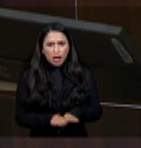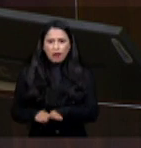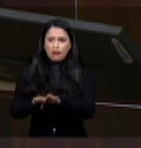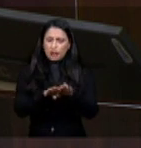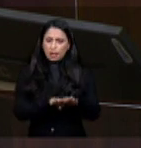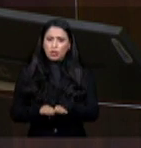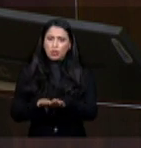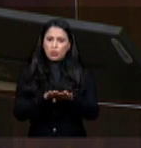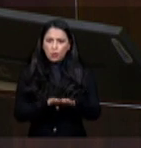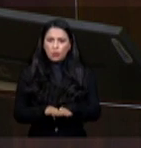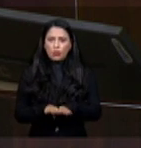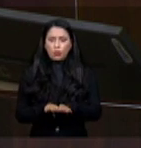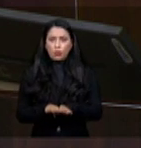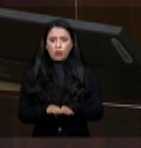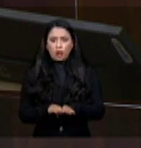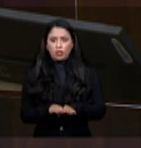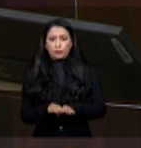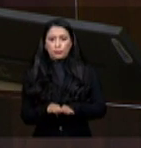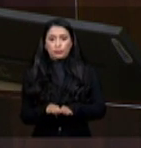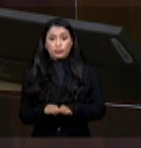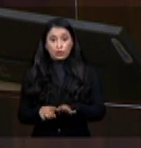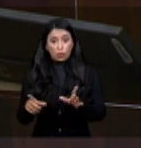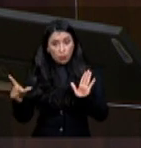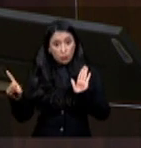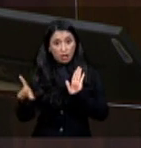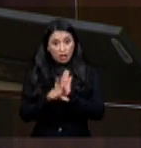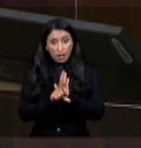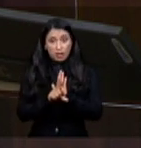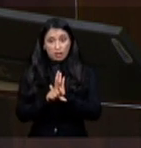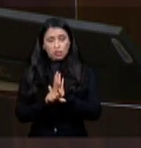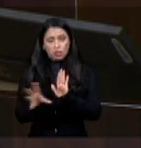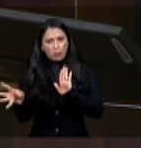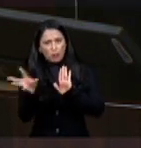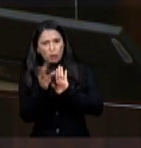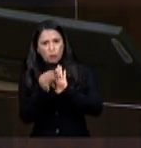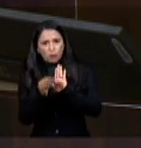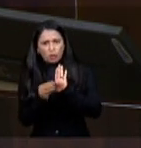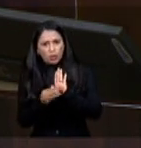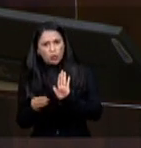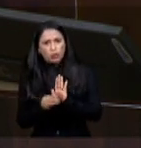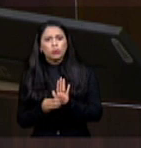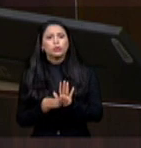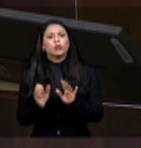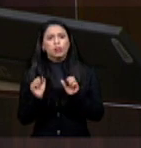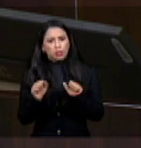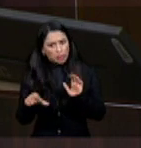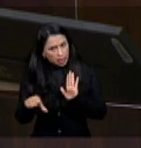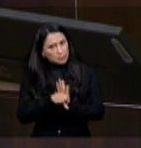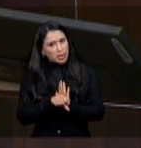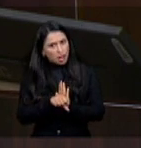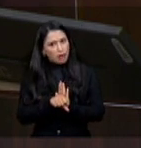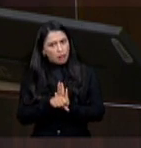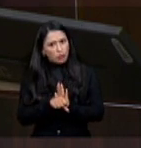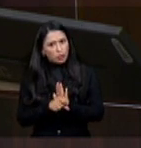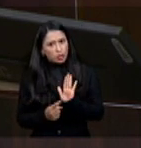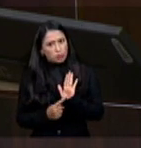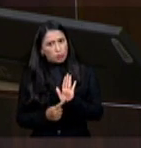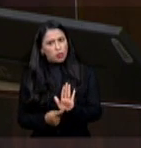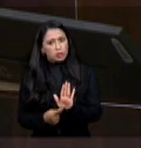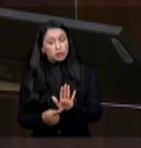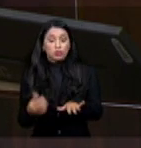na inclusive com a edição de leis de conteúdo criminal que efetivam esse propósito